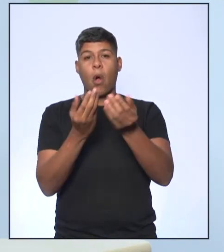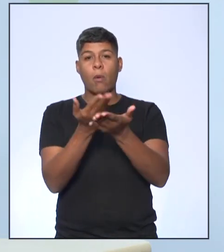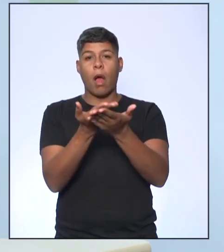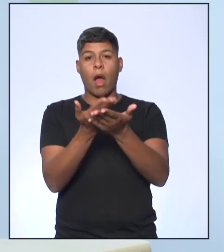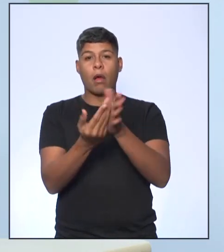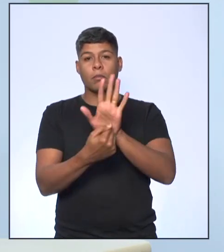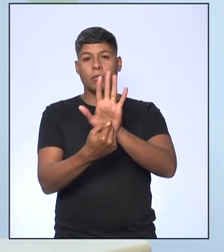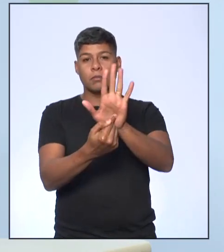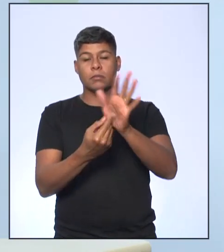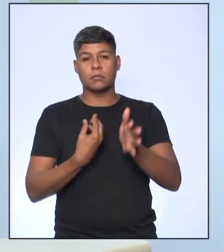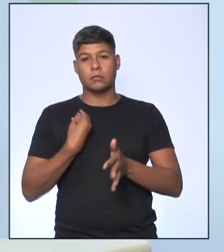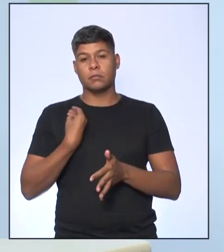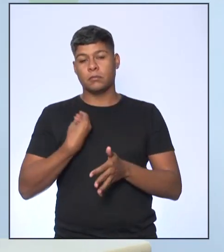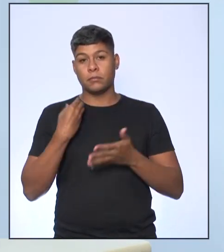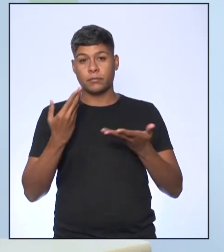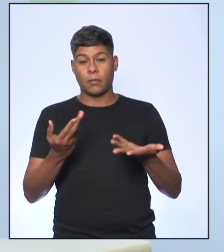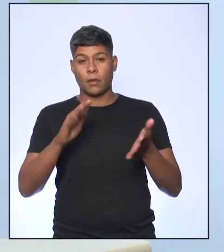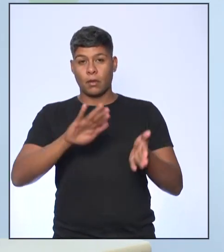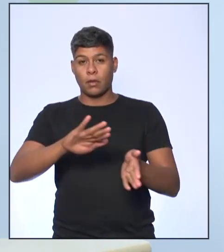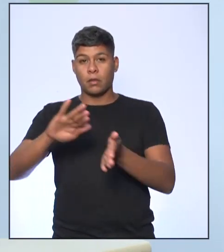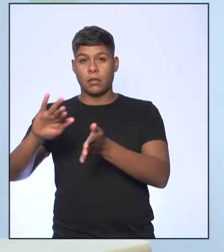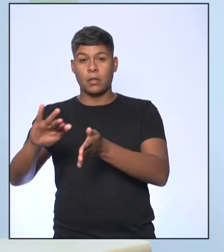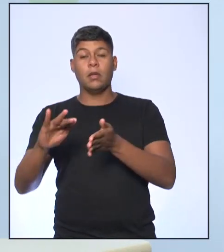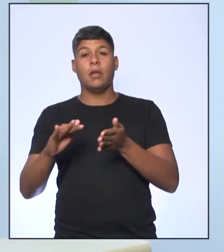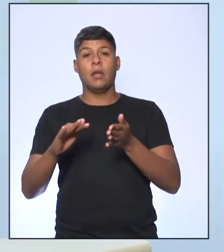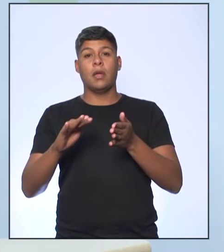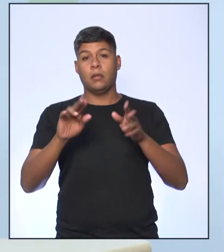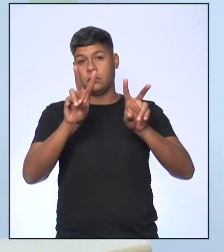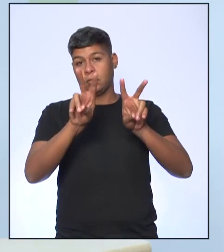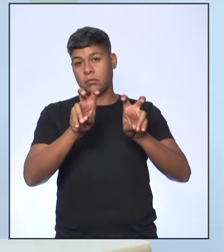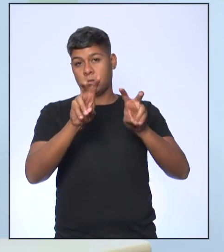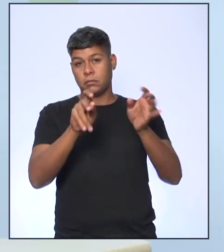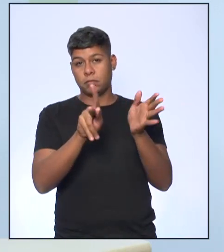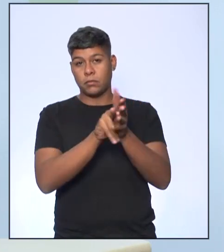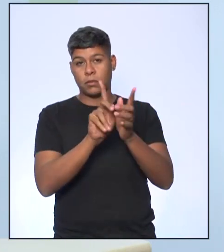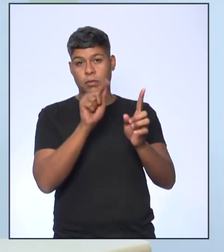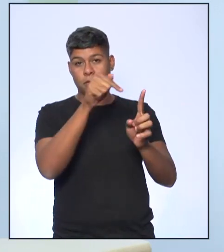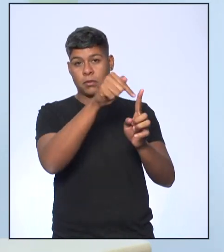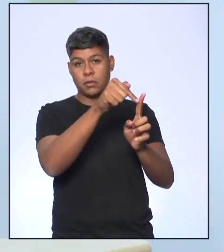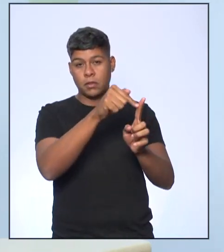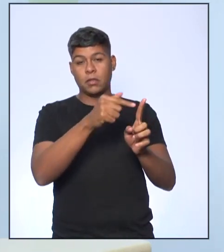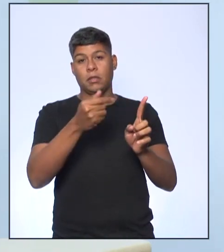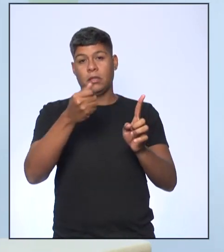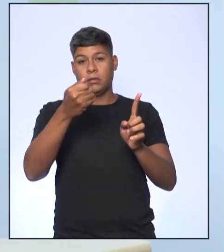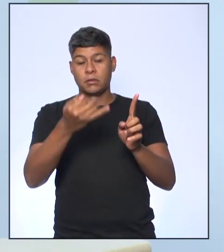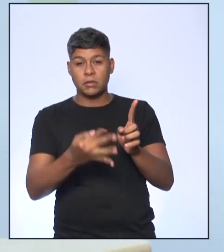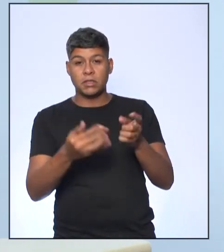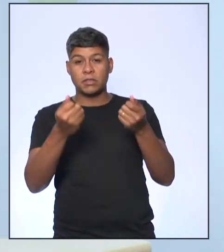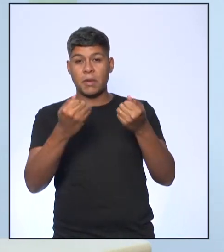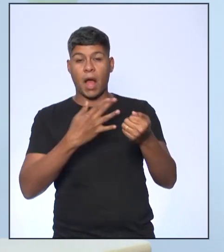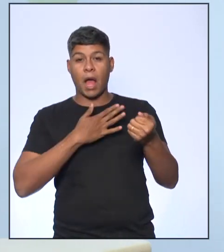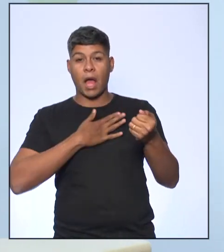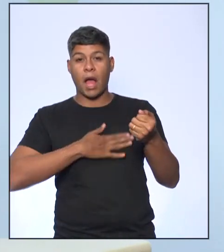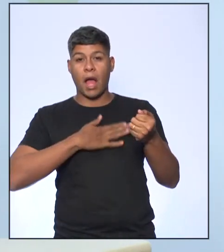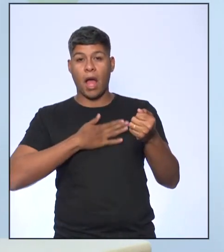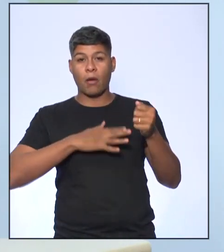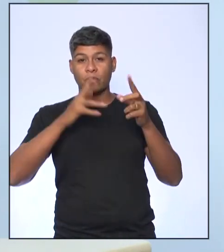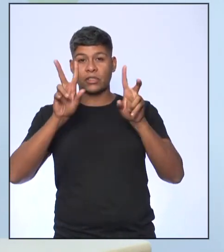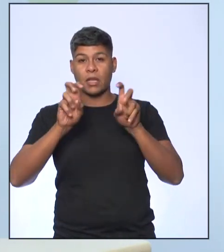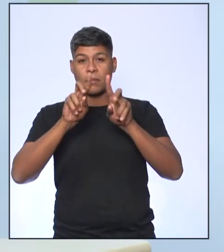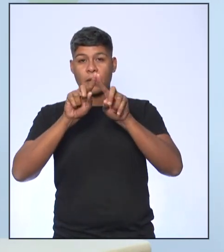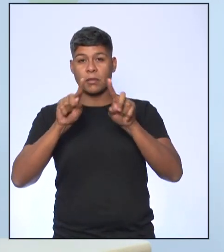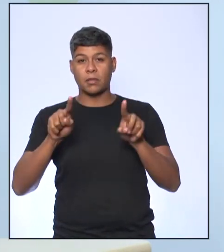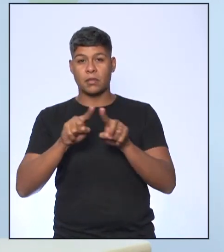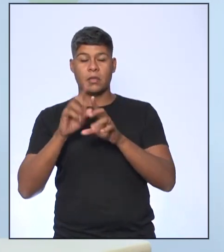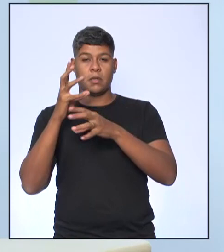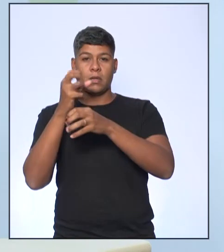vocês. Essas definições relacionadas à trigonometria, eu vou bem devagar e eu vou pedir, desta